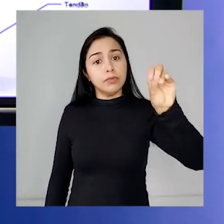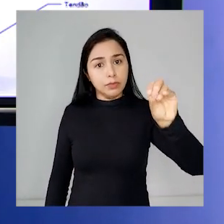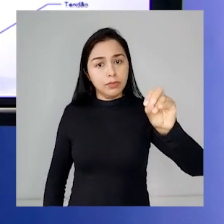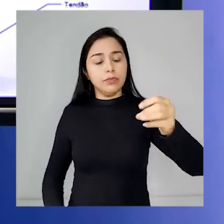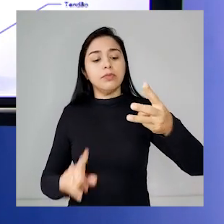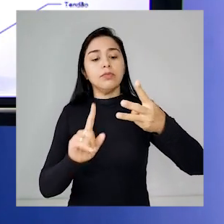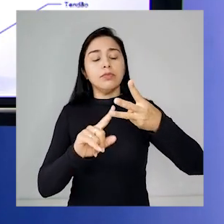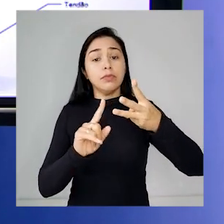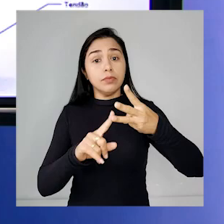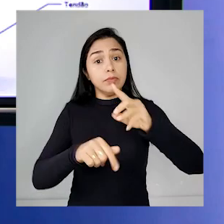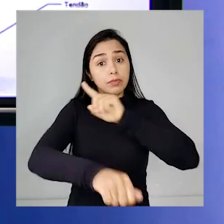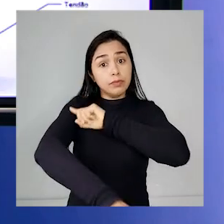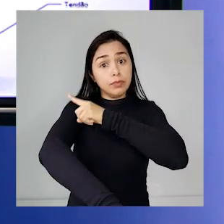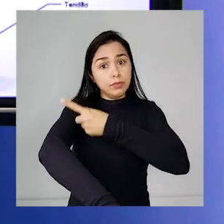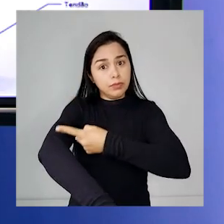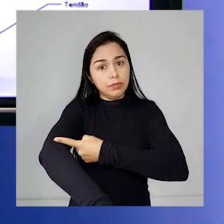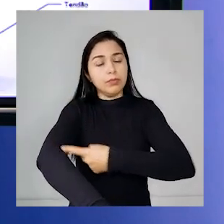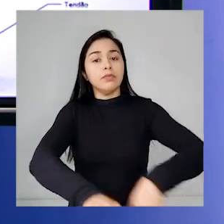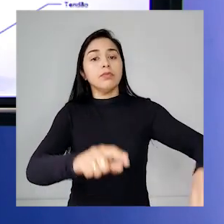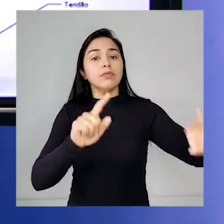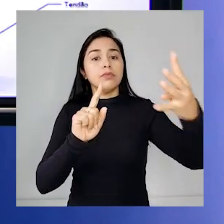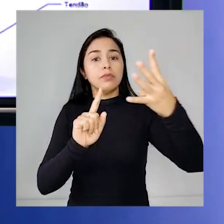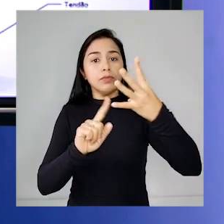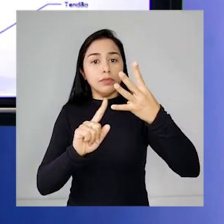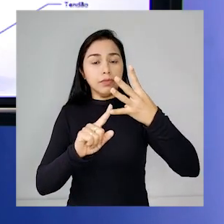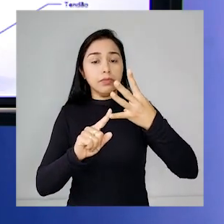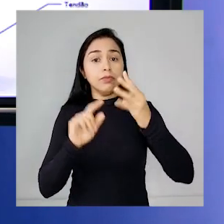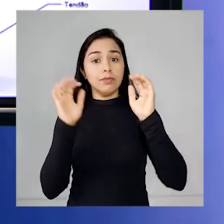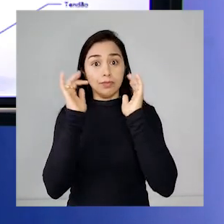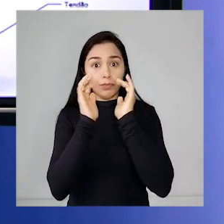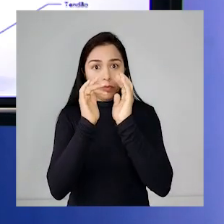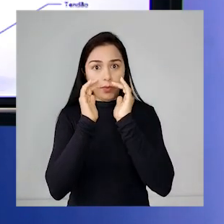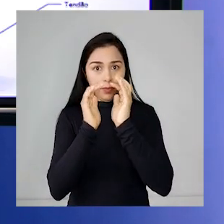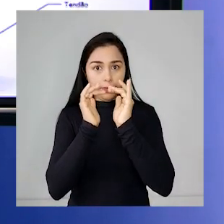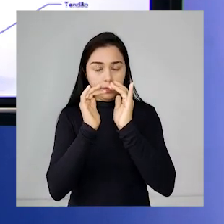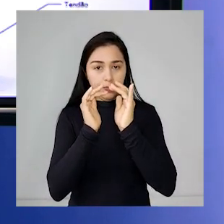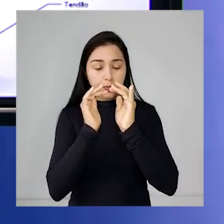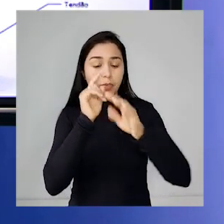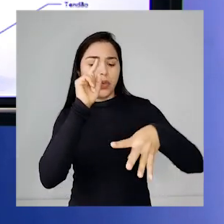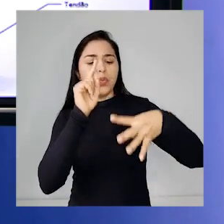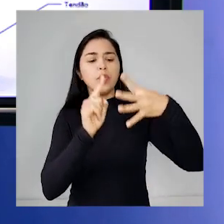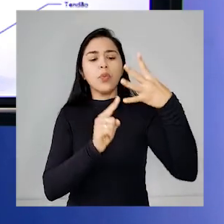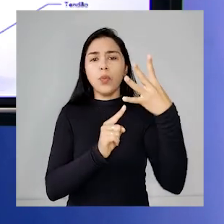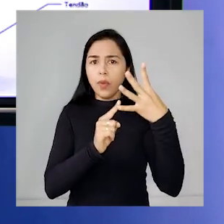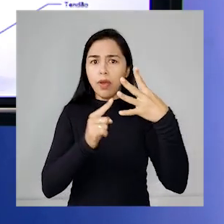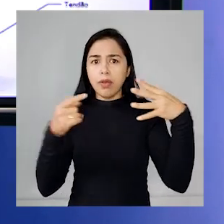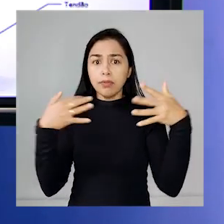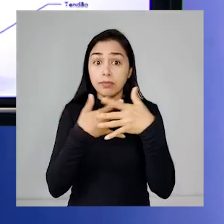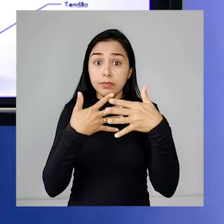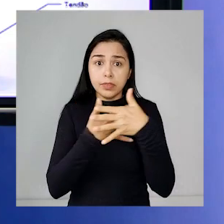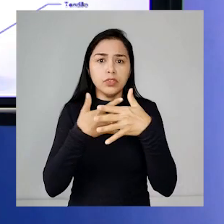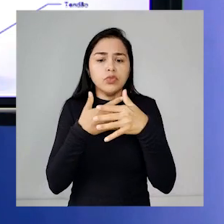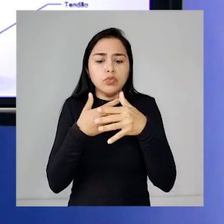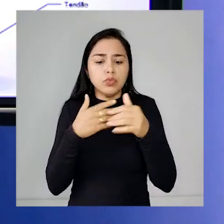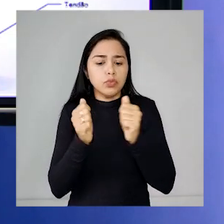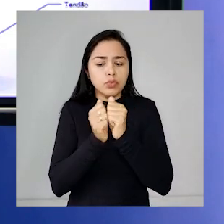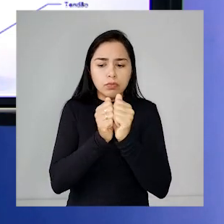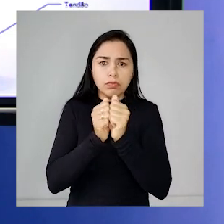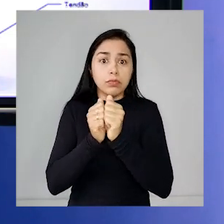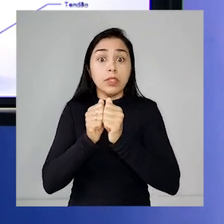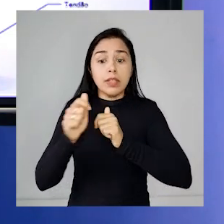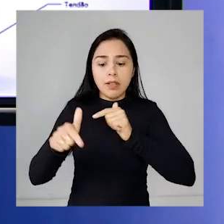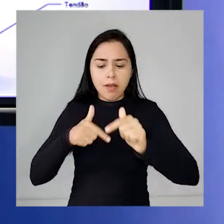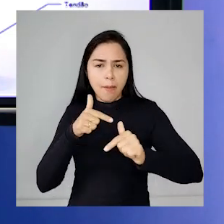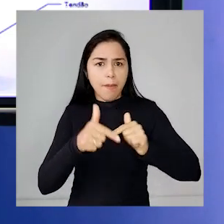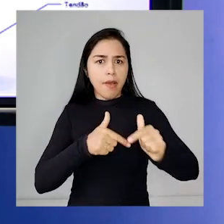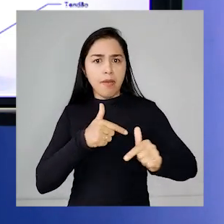tecido nervoso. Juntos em um organismo, esses tecidos vão trabalhar para que